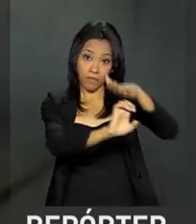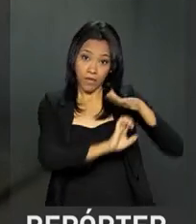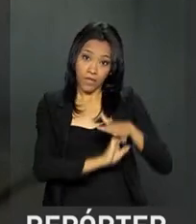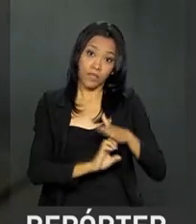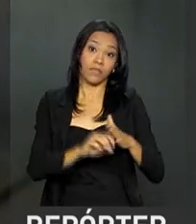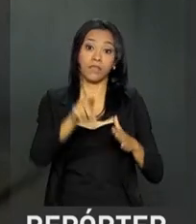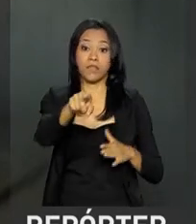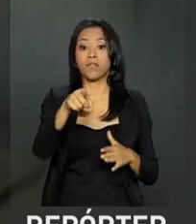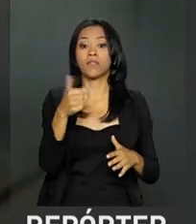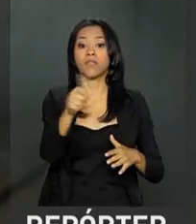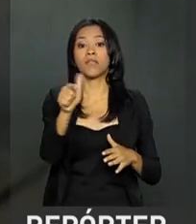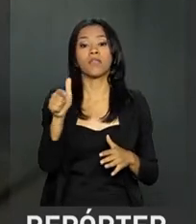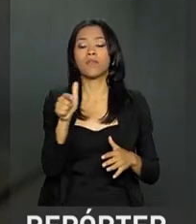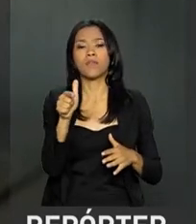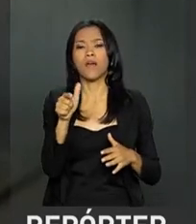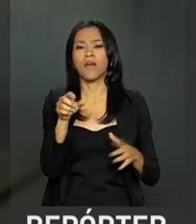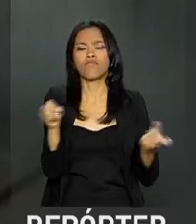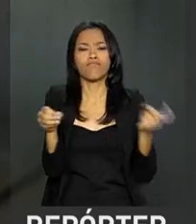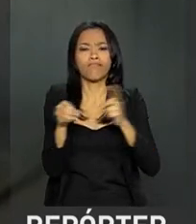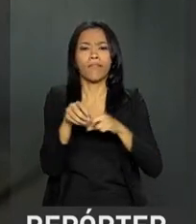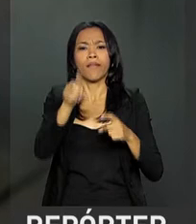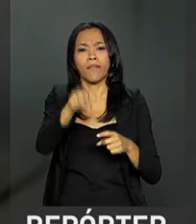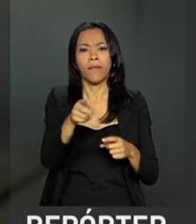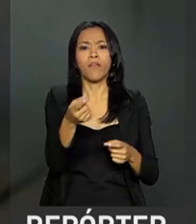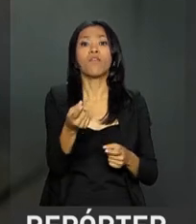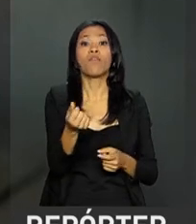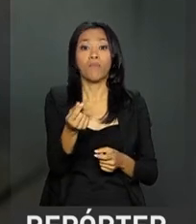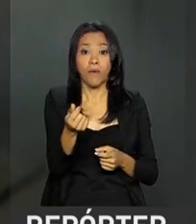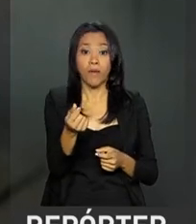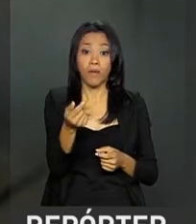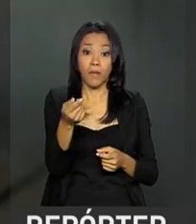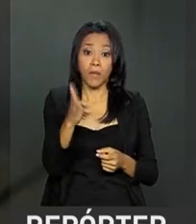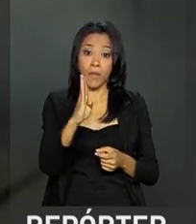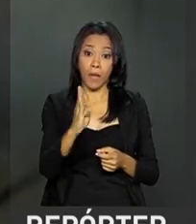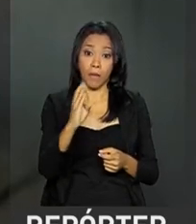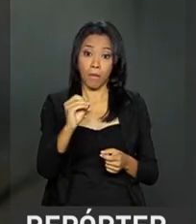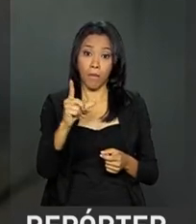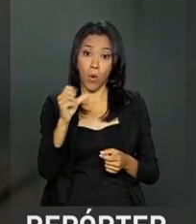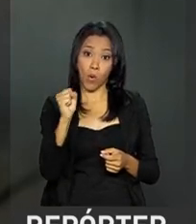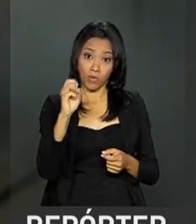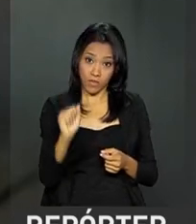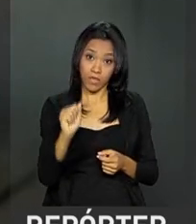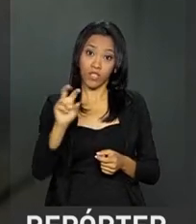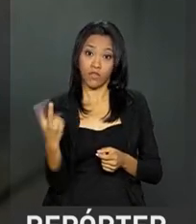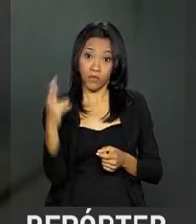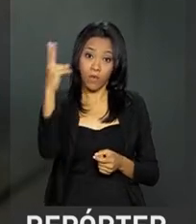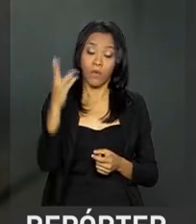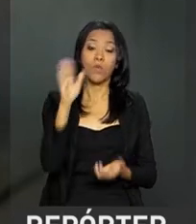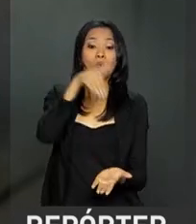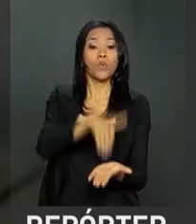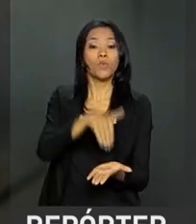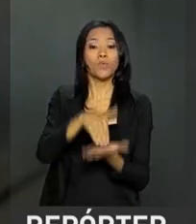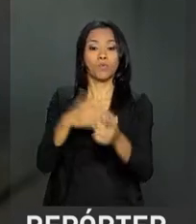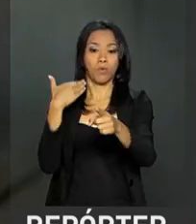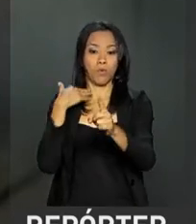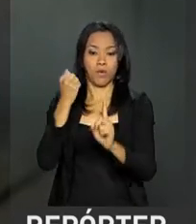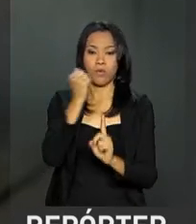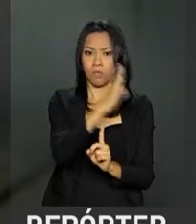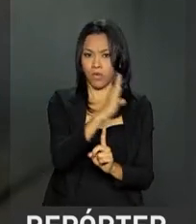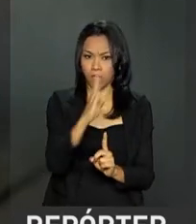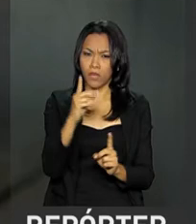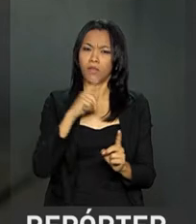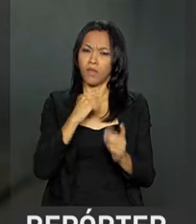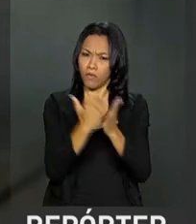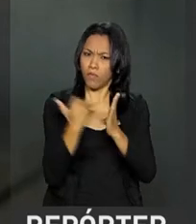exclusivas do tesouro nacional também estão valendo mais na bolsa de valores no último ano o banco do brasil teve um crescimento